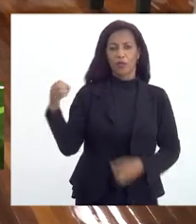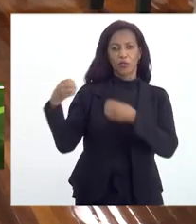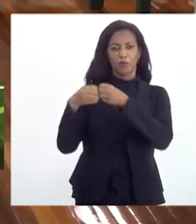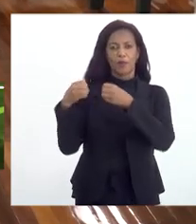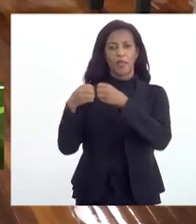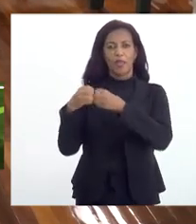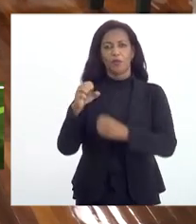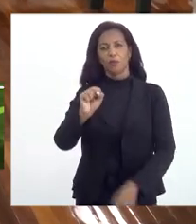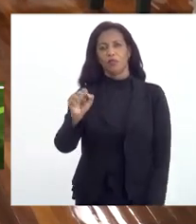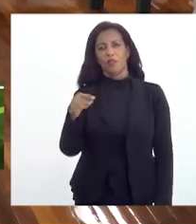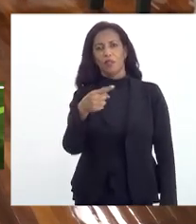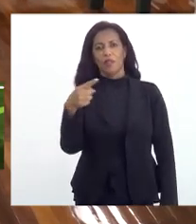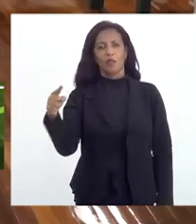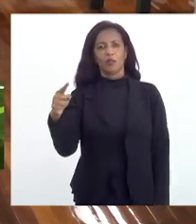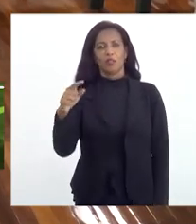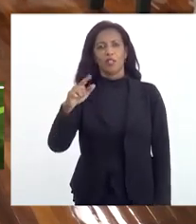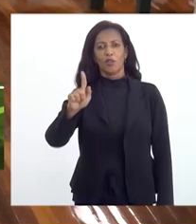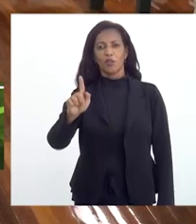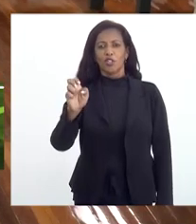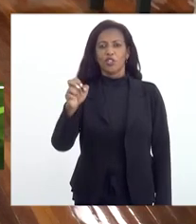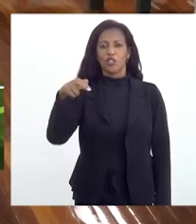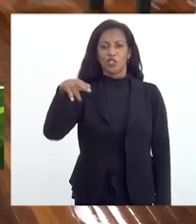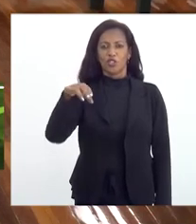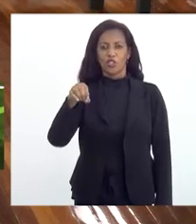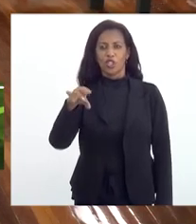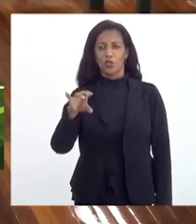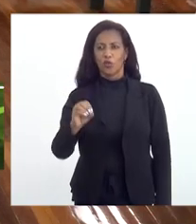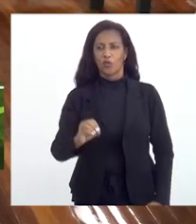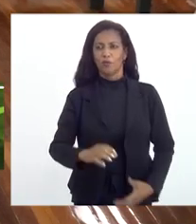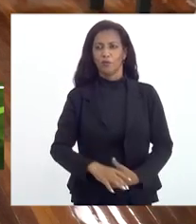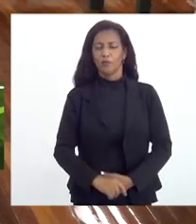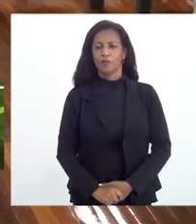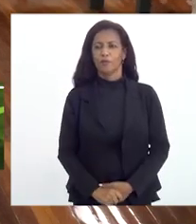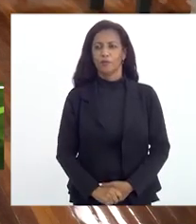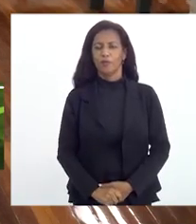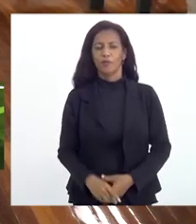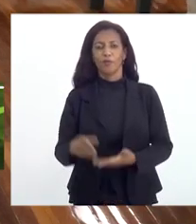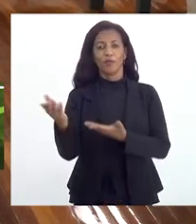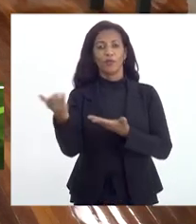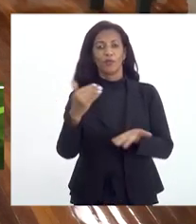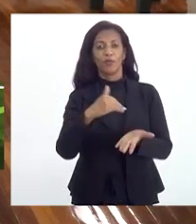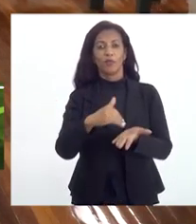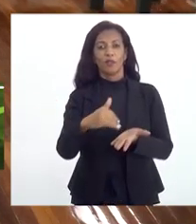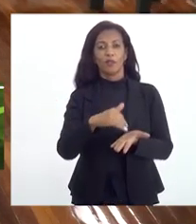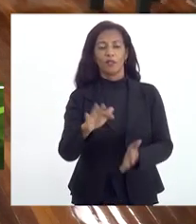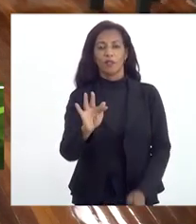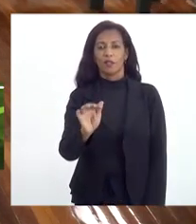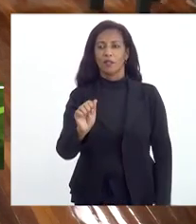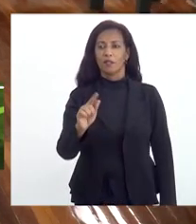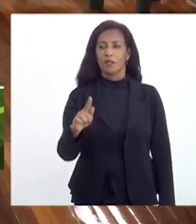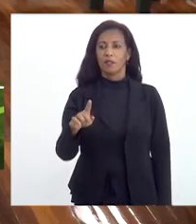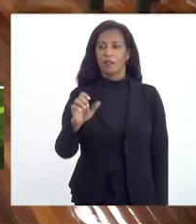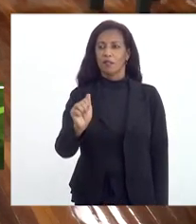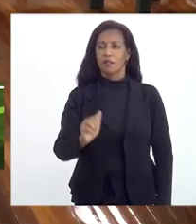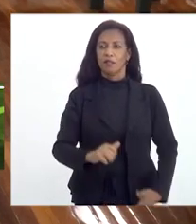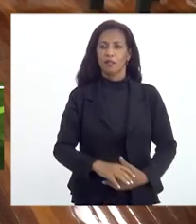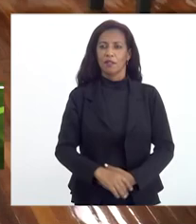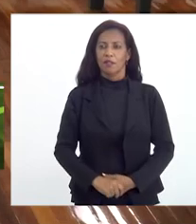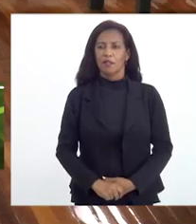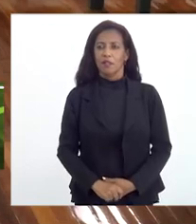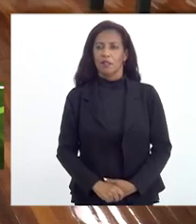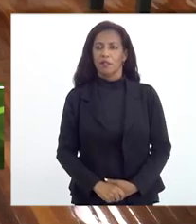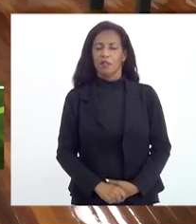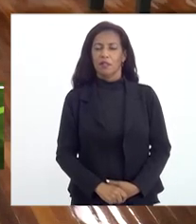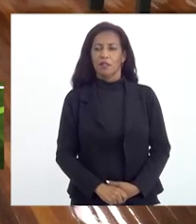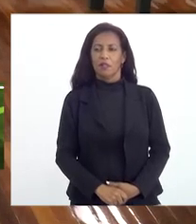Mais que São Pedro, São João. Queria convidar o secretário de Fazenda, doutor Nelson Rocha, para estar conosco aqui à